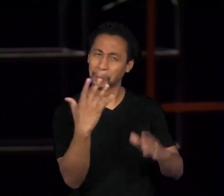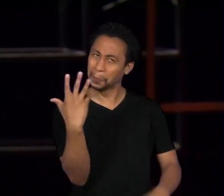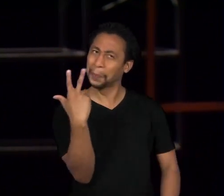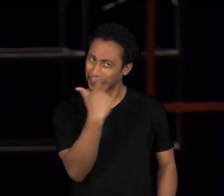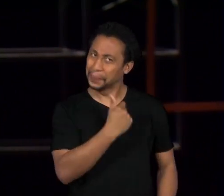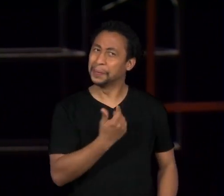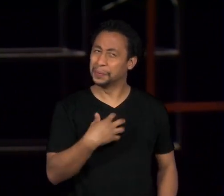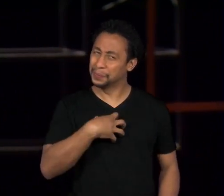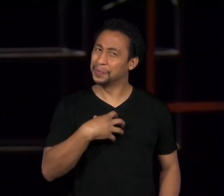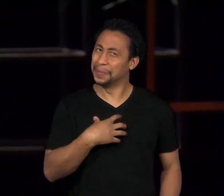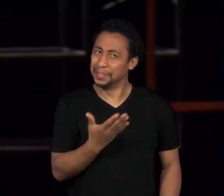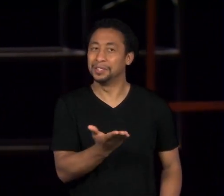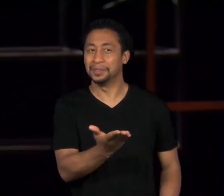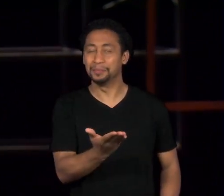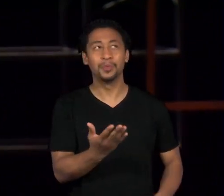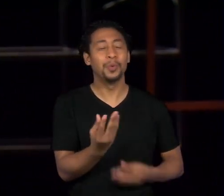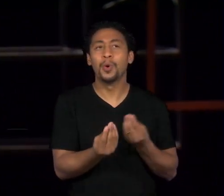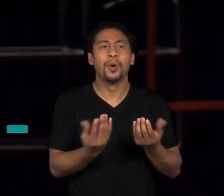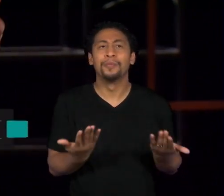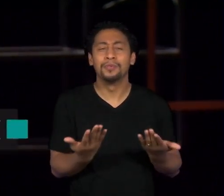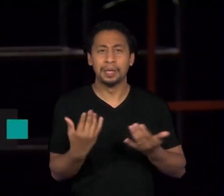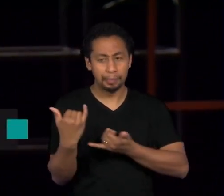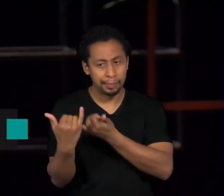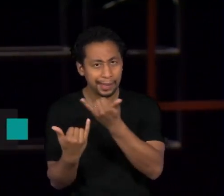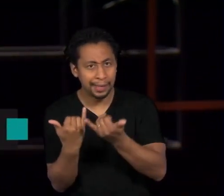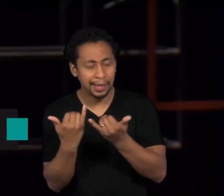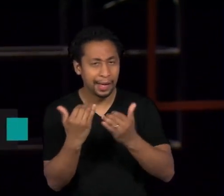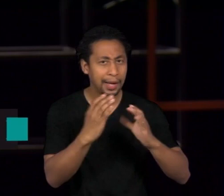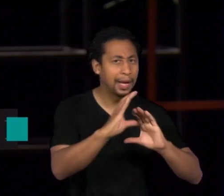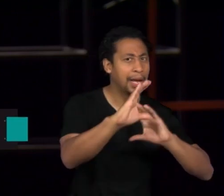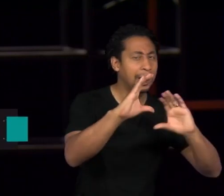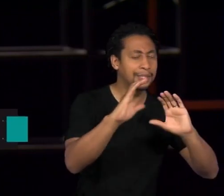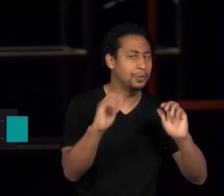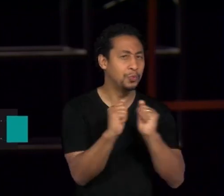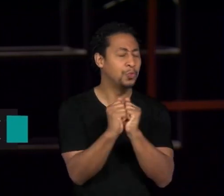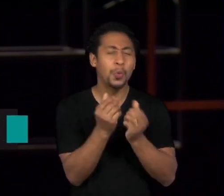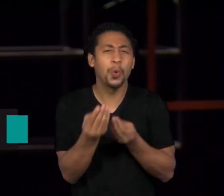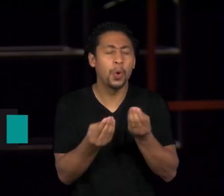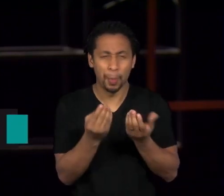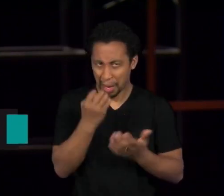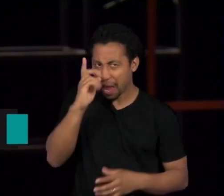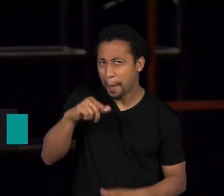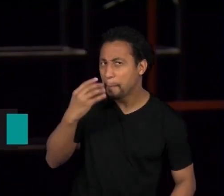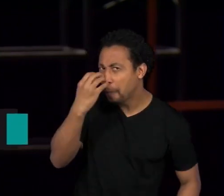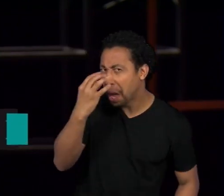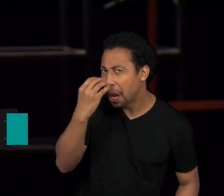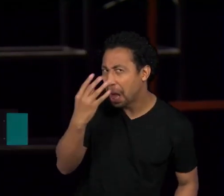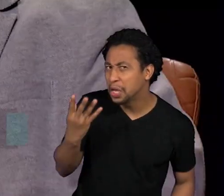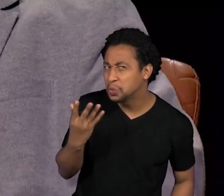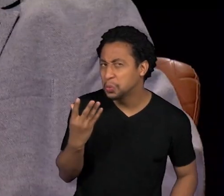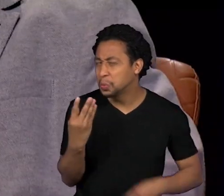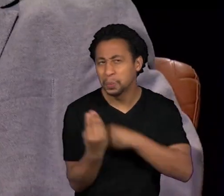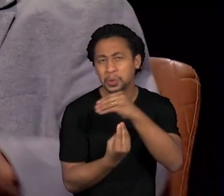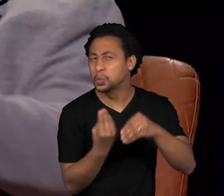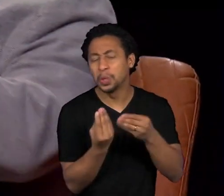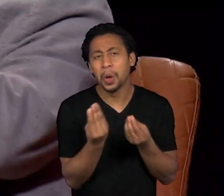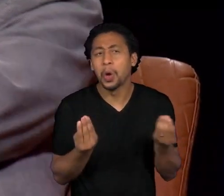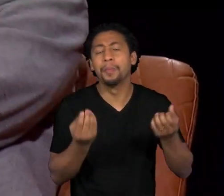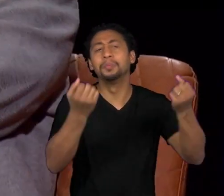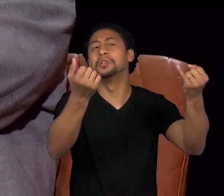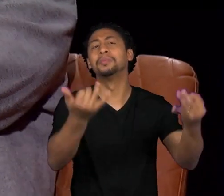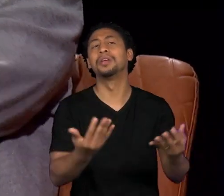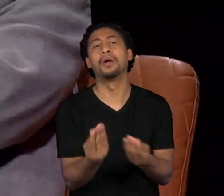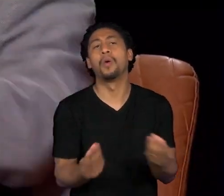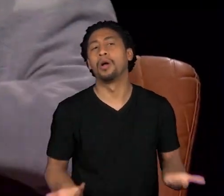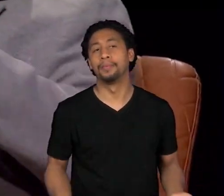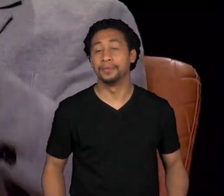parece à primeira vista brincante é muito mais do que simplesmente um palhaço tal queria que você definisse o que que é um brincante Olha esse nome é